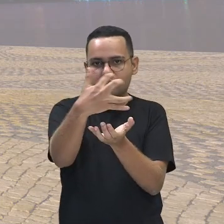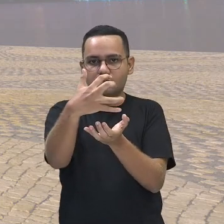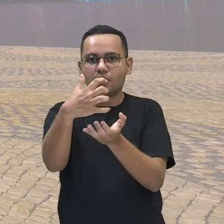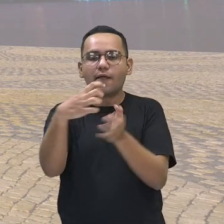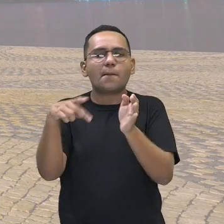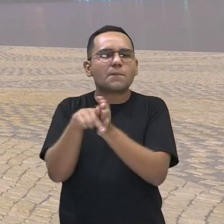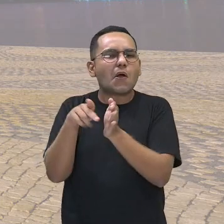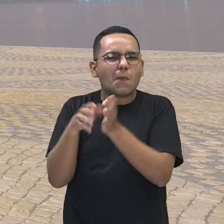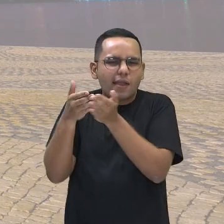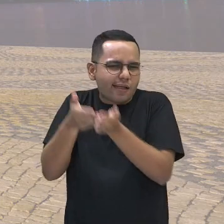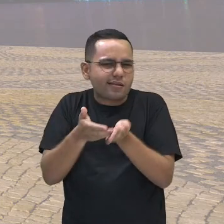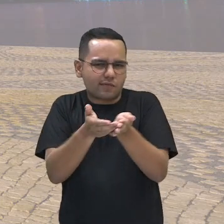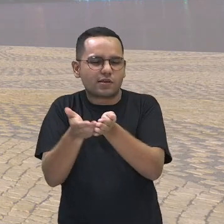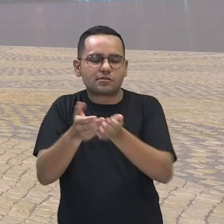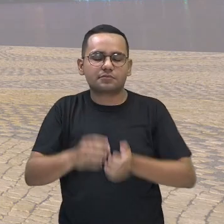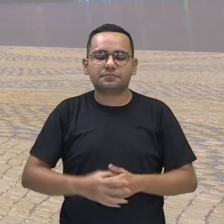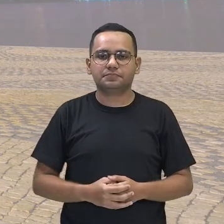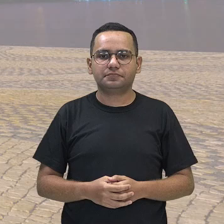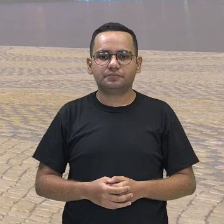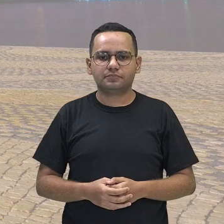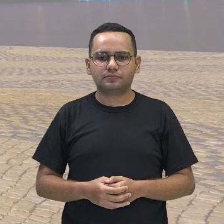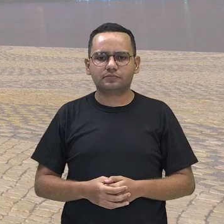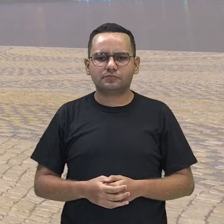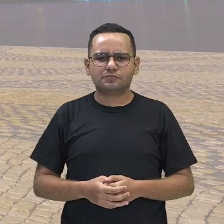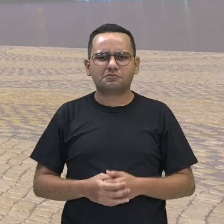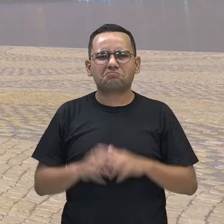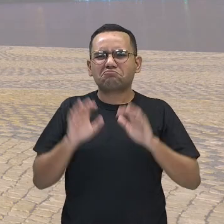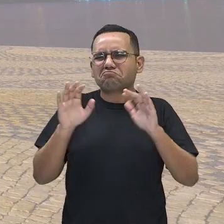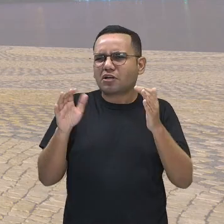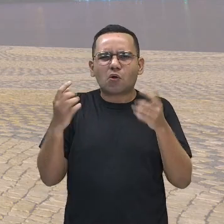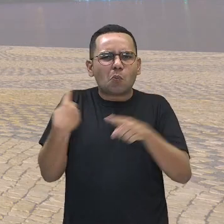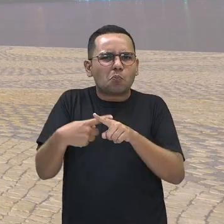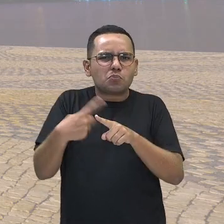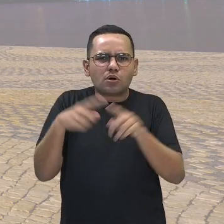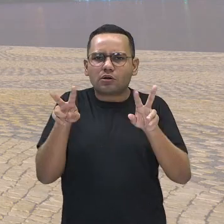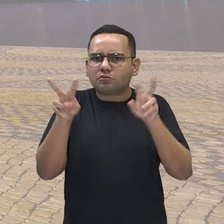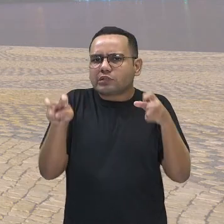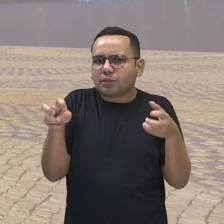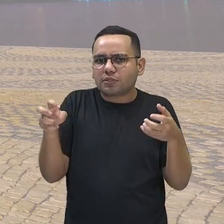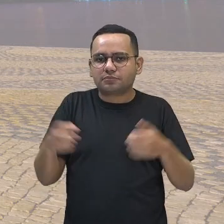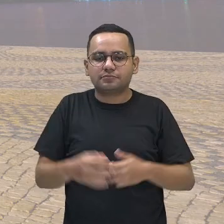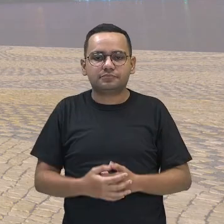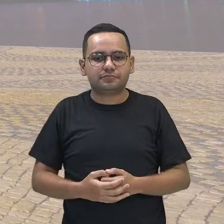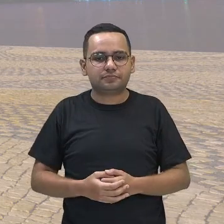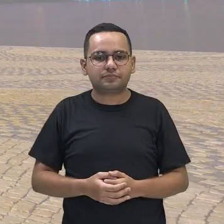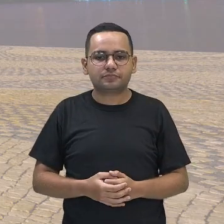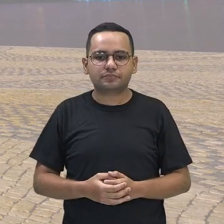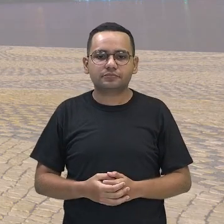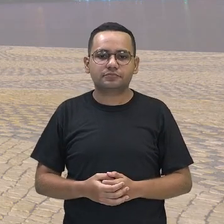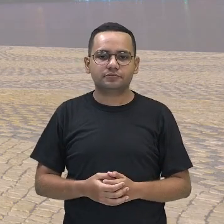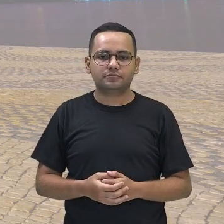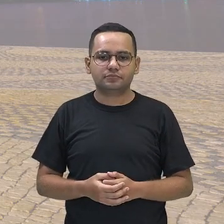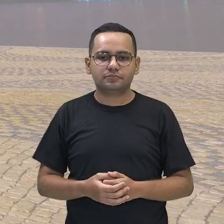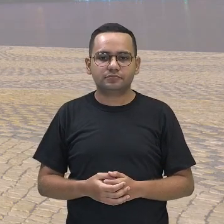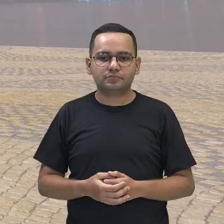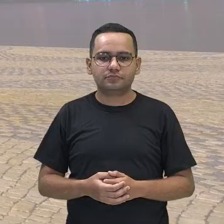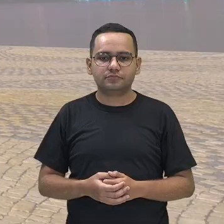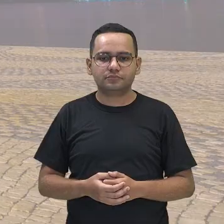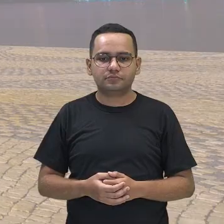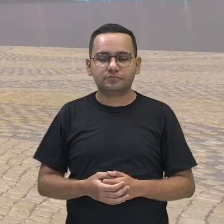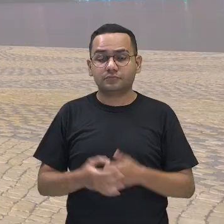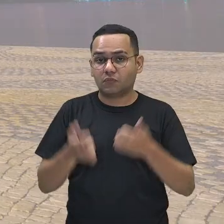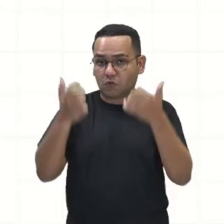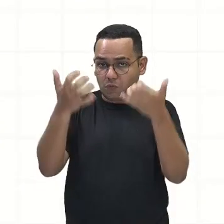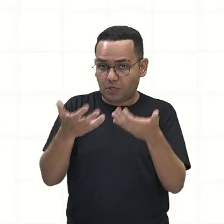grandes navegações. Mas por que eu estou falando de grandes navegações? Porque vamos observar a questão das